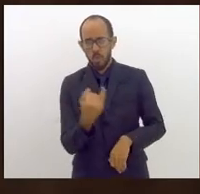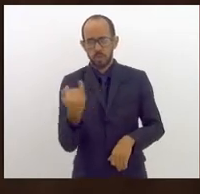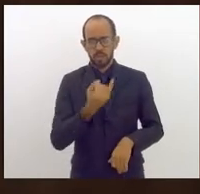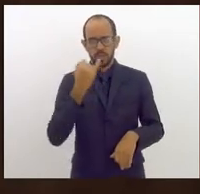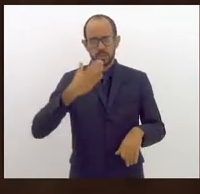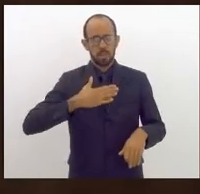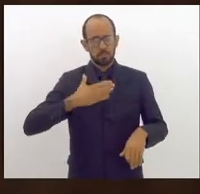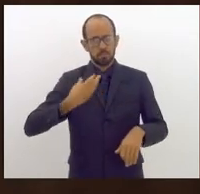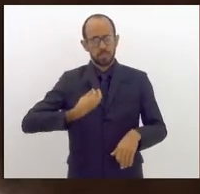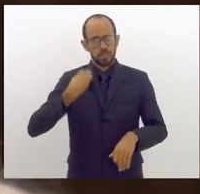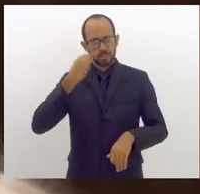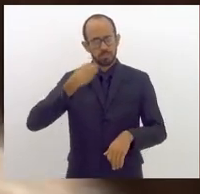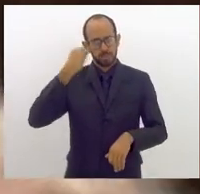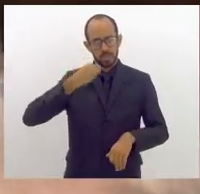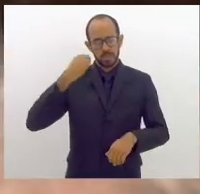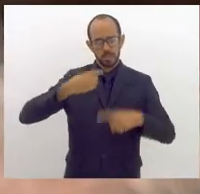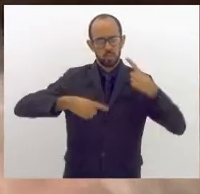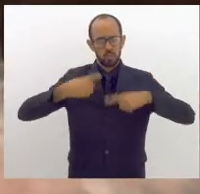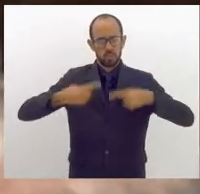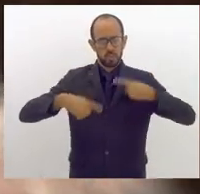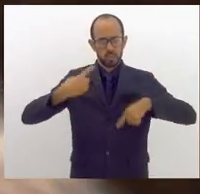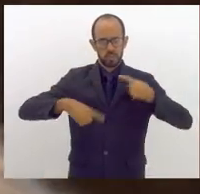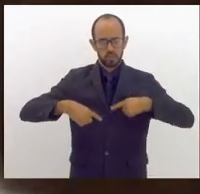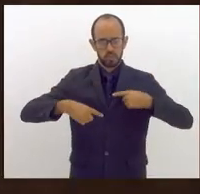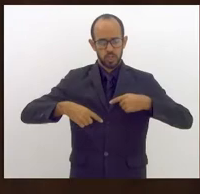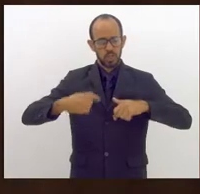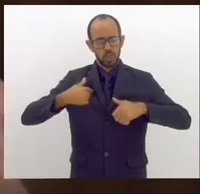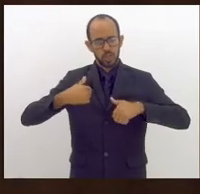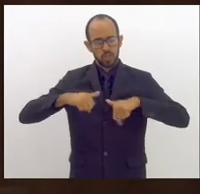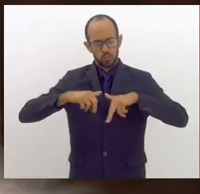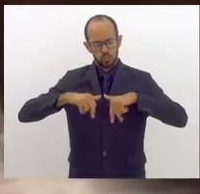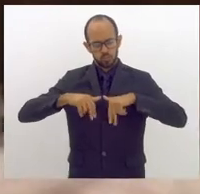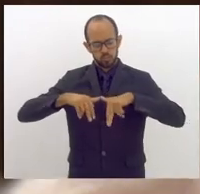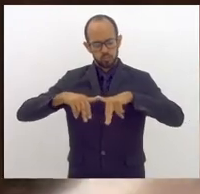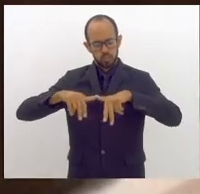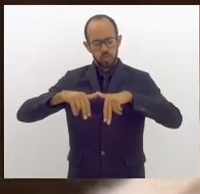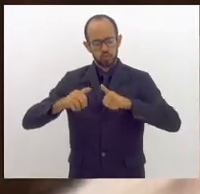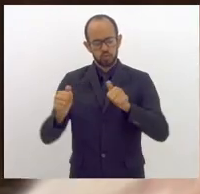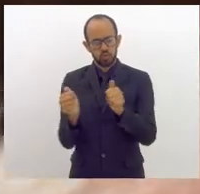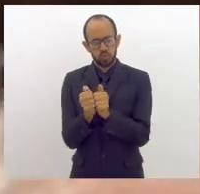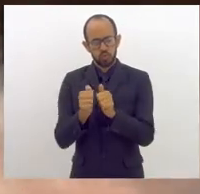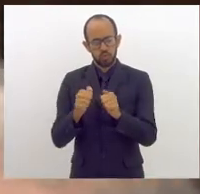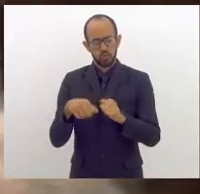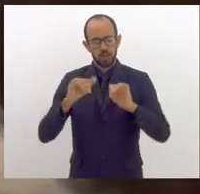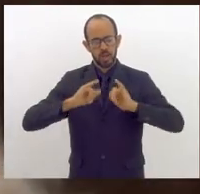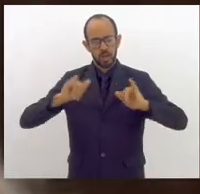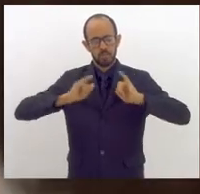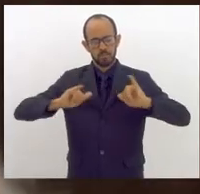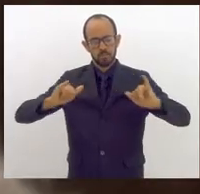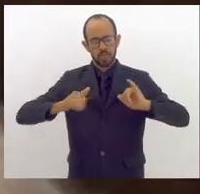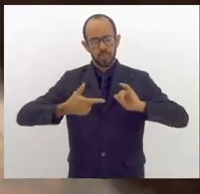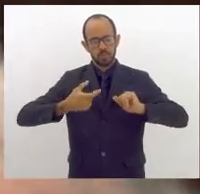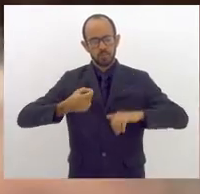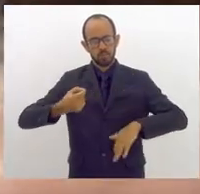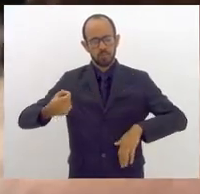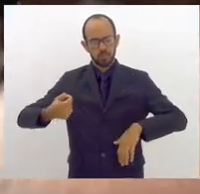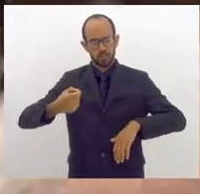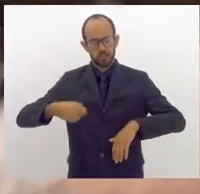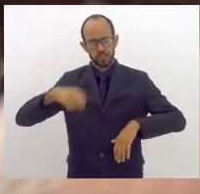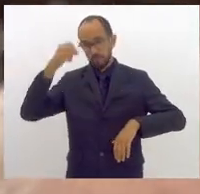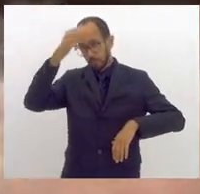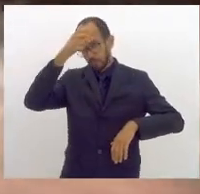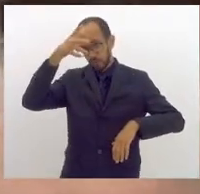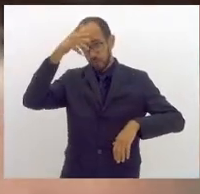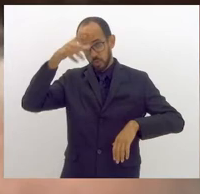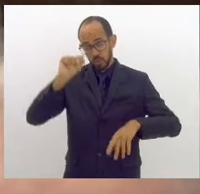trajetória política caminhei quando são quack na campanha para prefeitura de 2020 ali